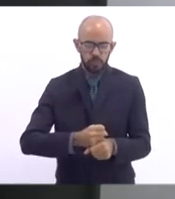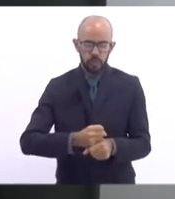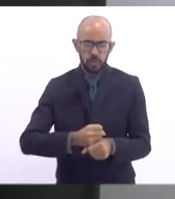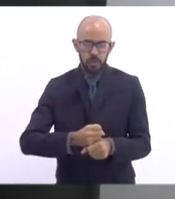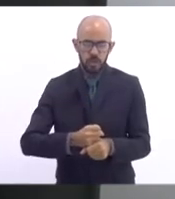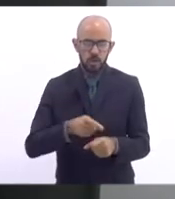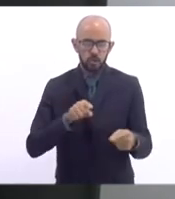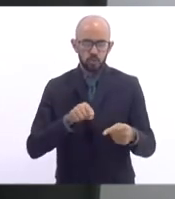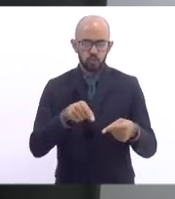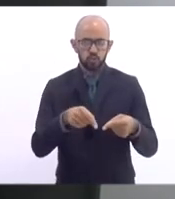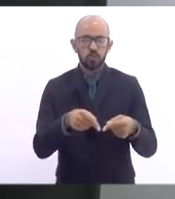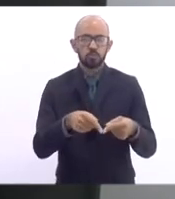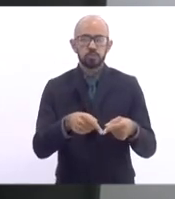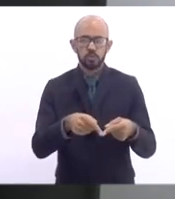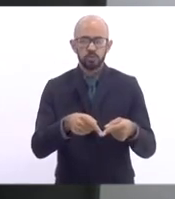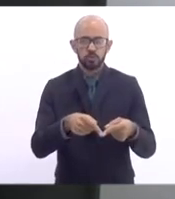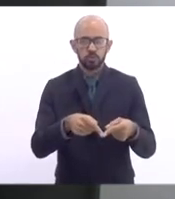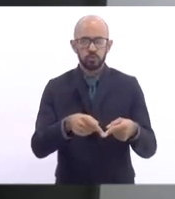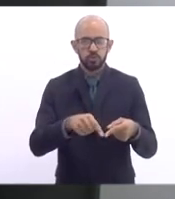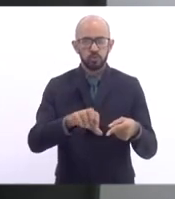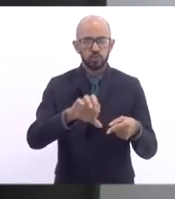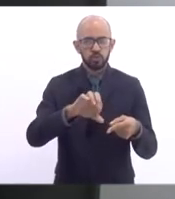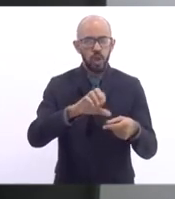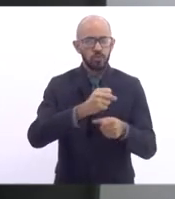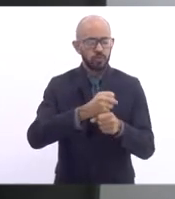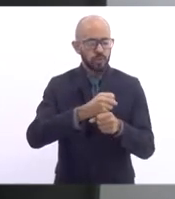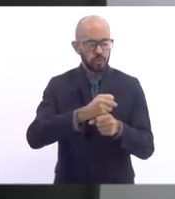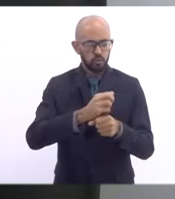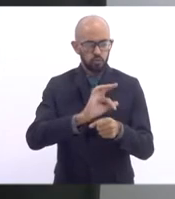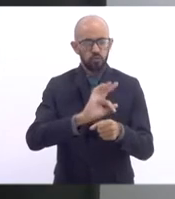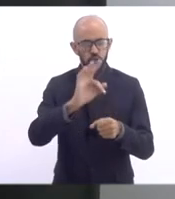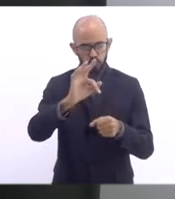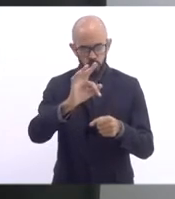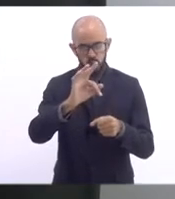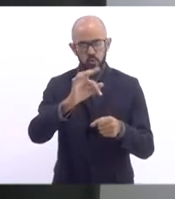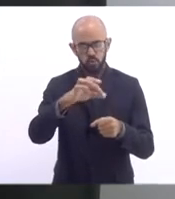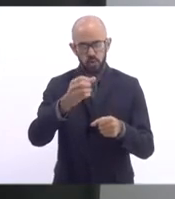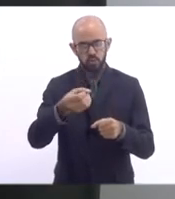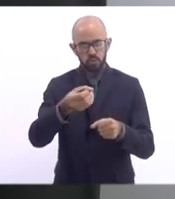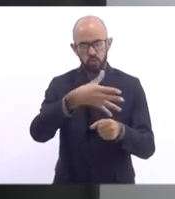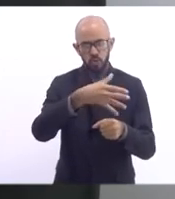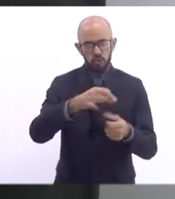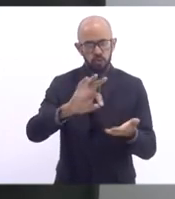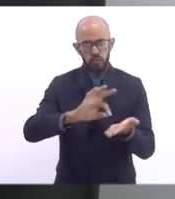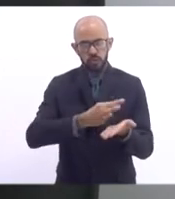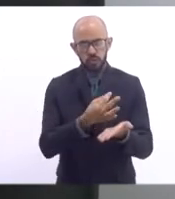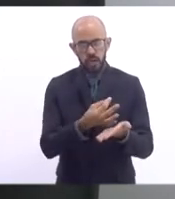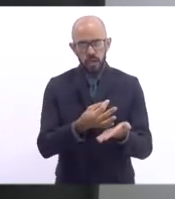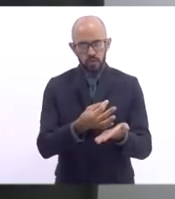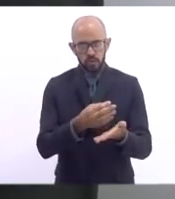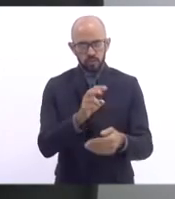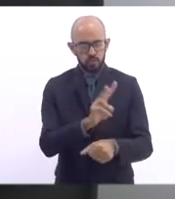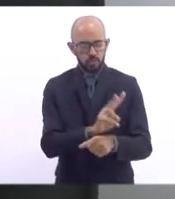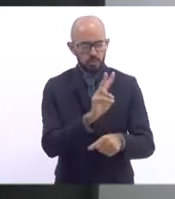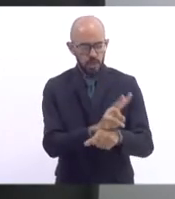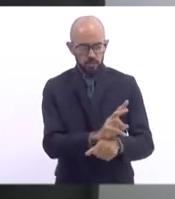projeções para os próximos nove anos nesse novo contrato de empréstimo